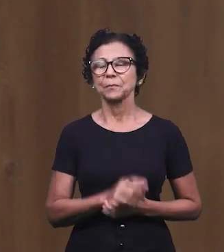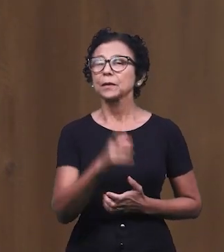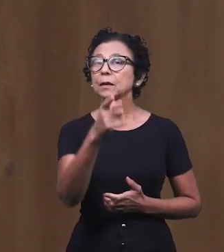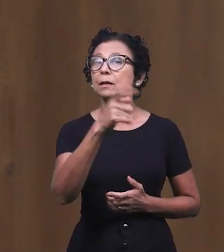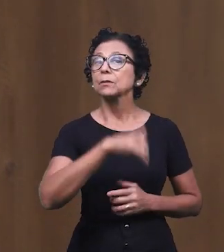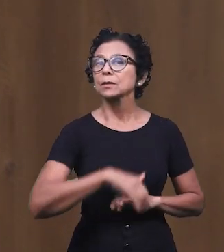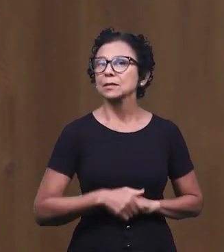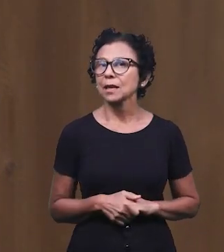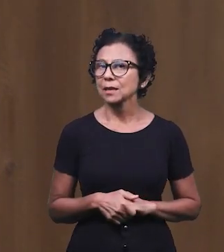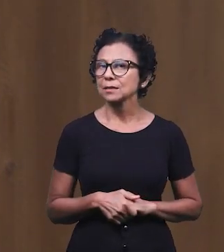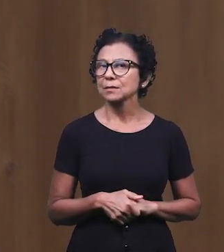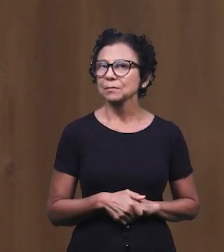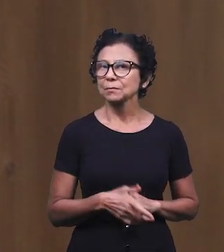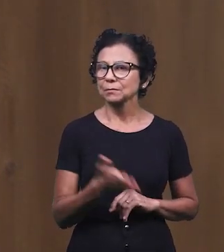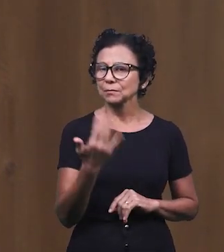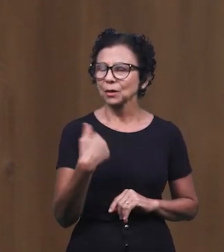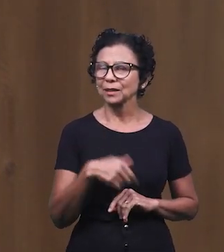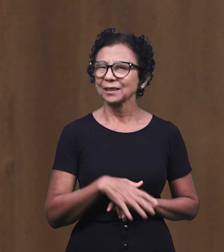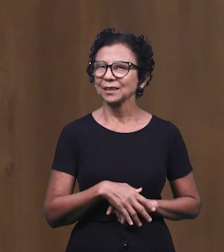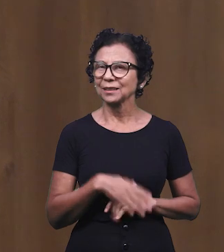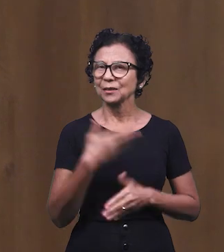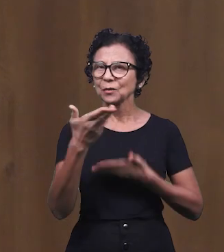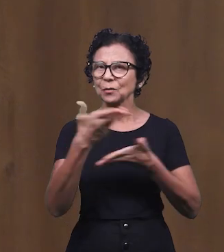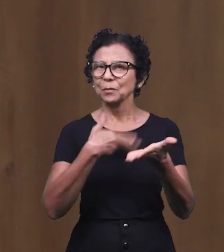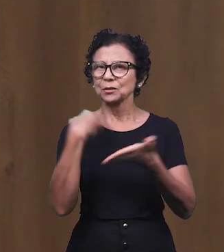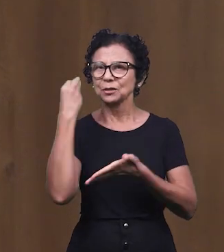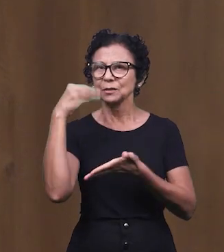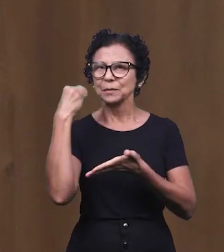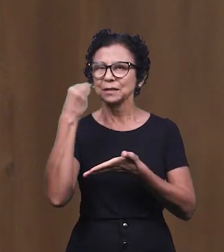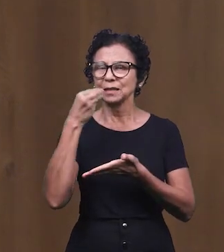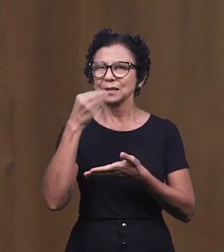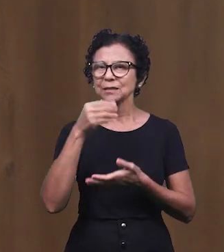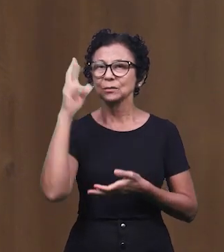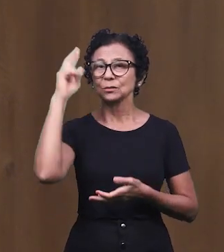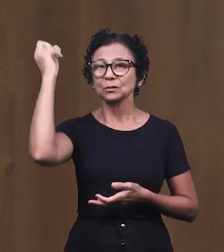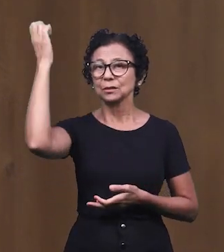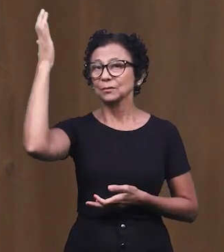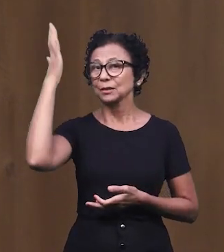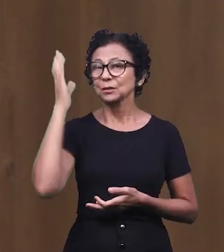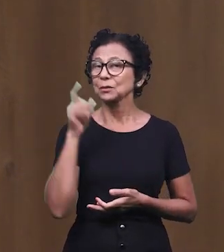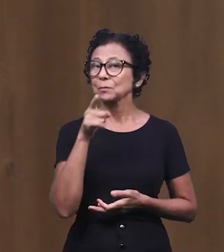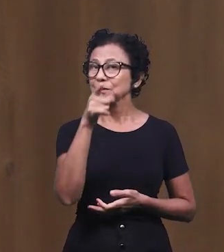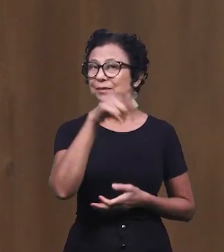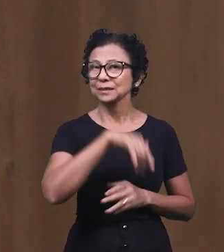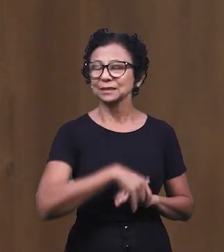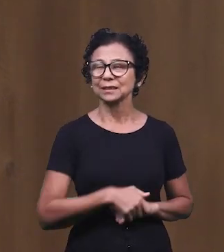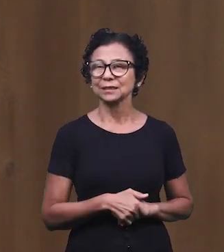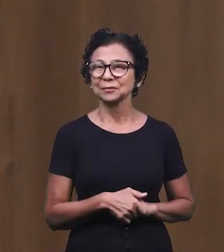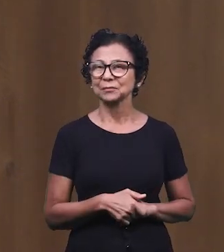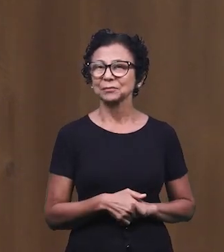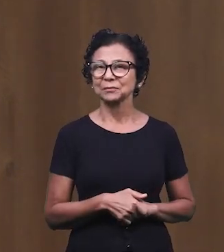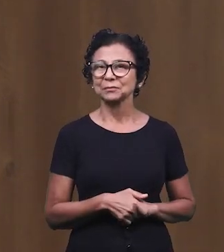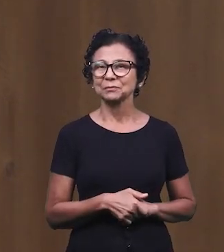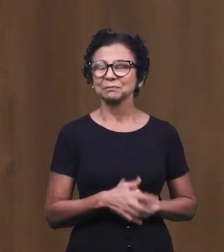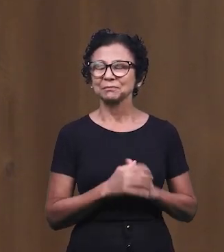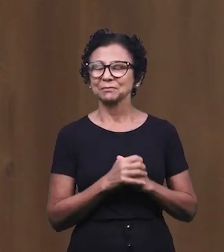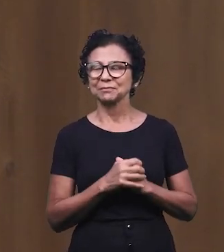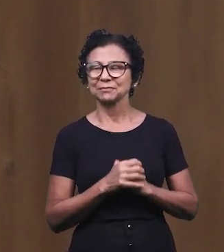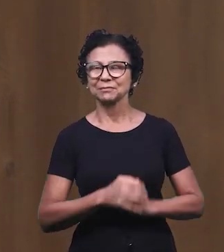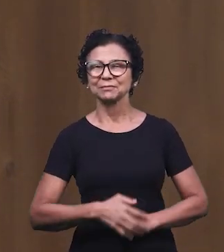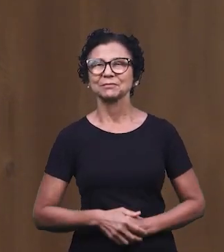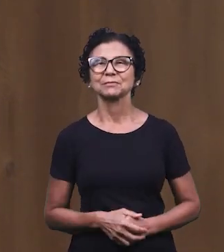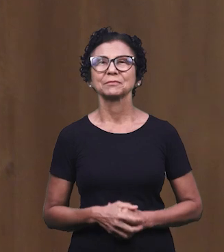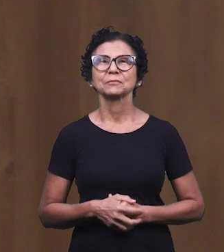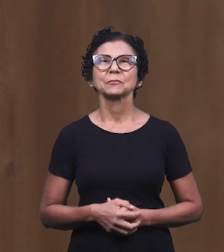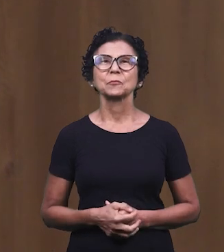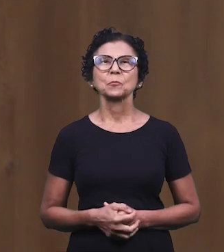quero que vocês também nos ensinem, nos mostrem aquilo que o Senhor revelou a você, aquilo que o Senhor usou a sua vida. Amém? Então a gente